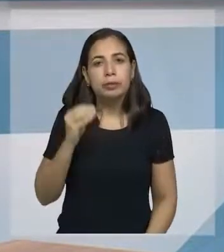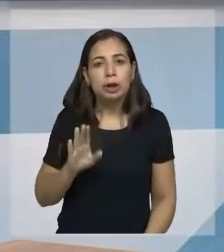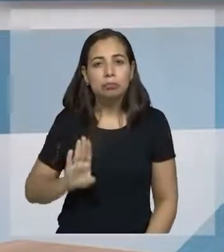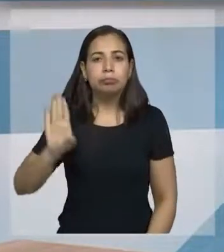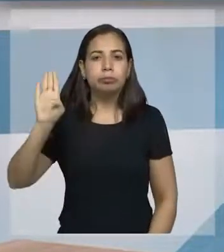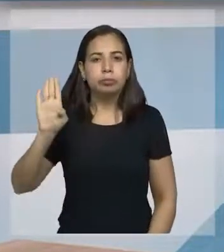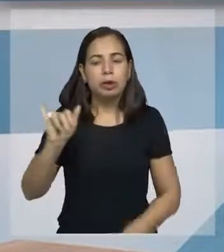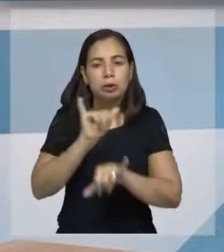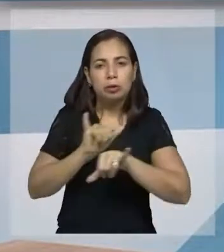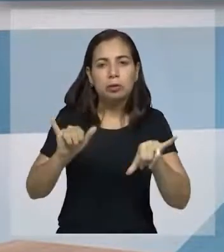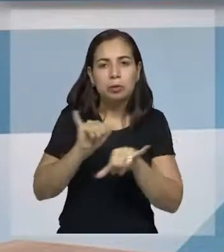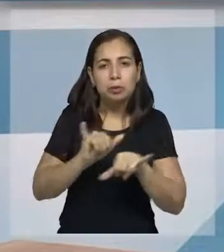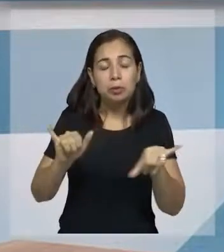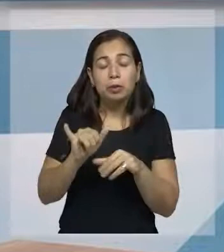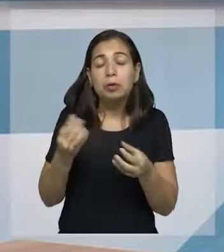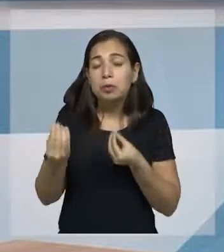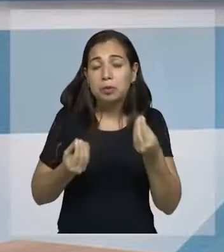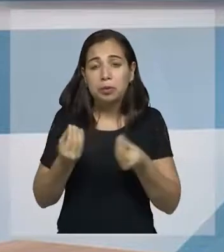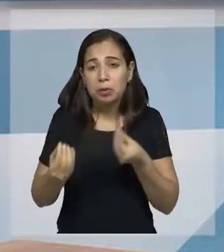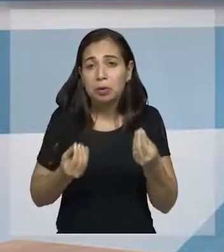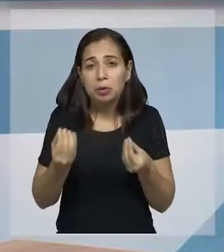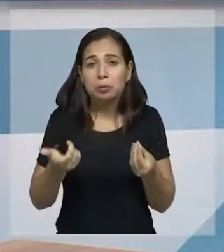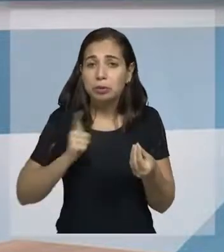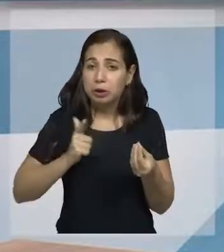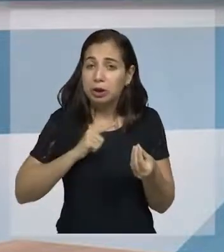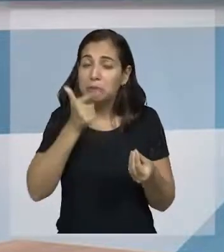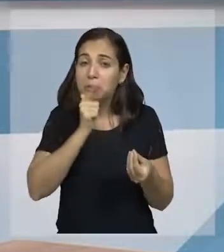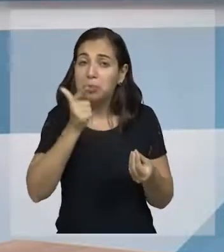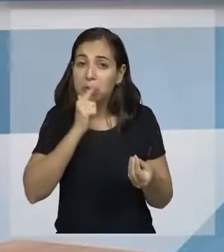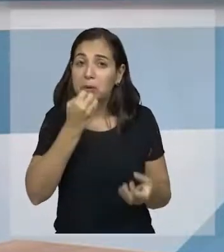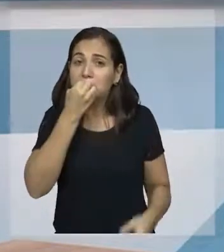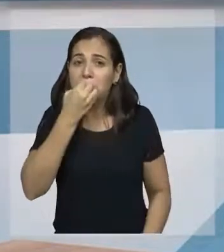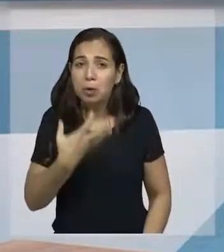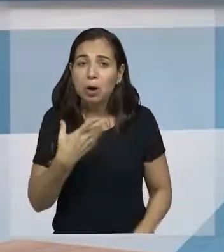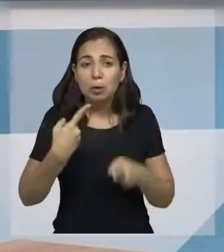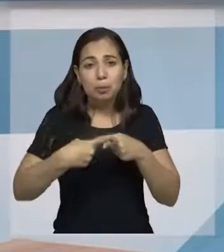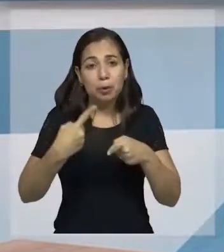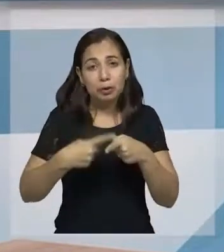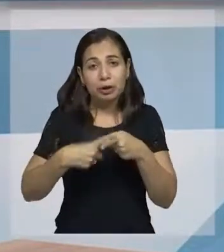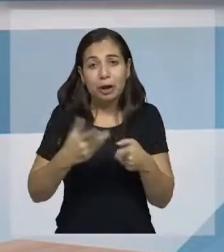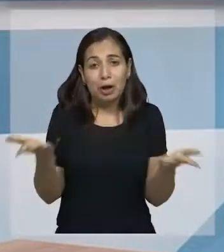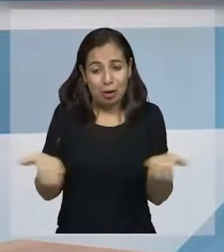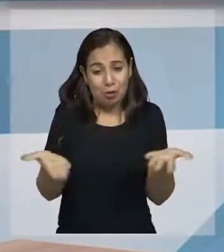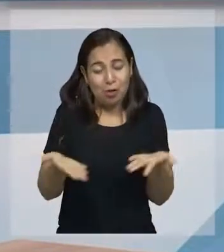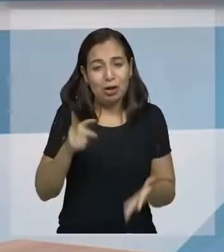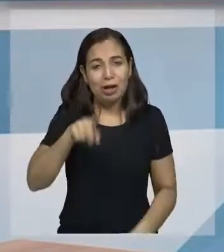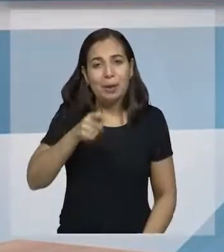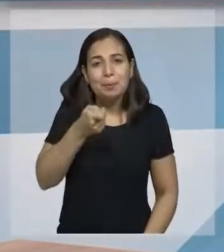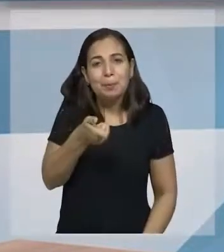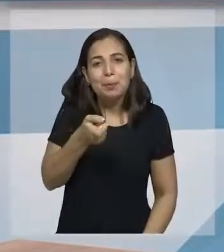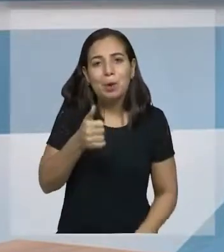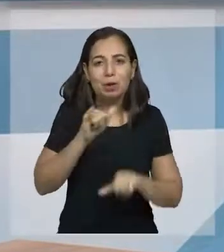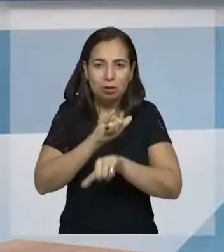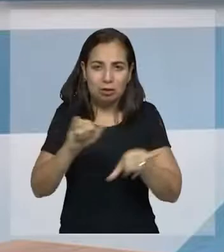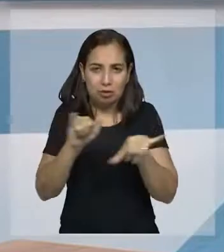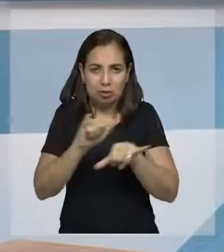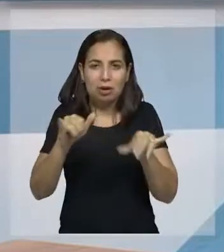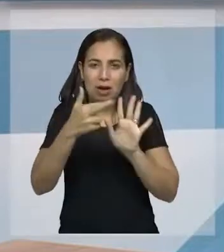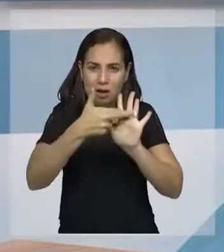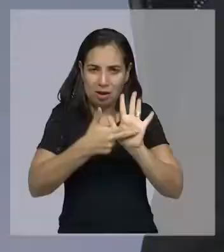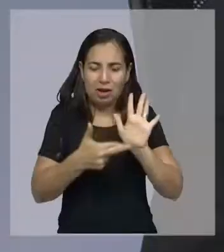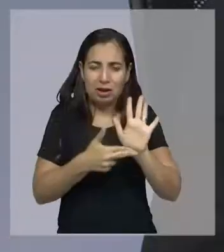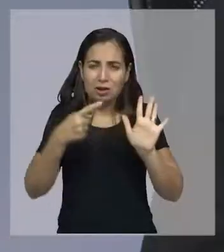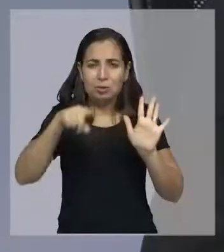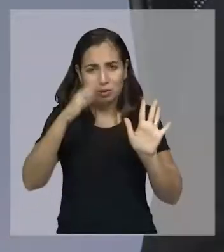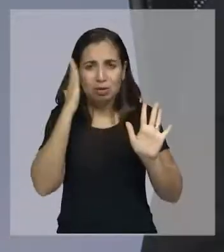que esses levem grande vantagem sobre os novos que vêm surgindo e que não contarão, obviamente, nem com a experiência e nem com